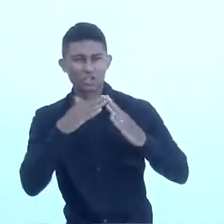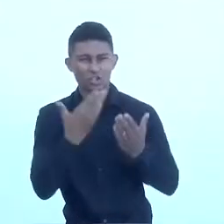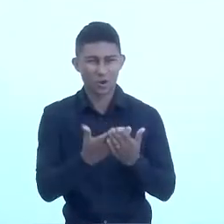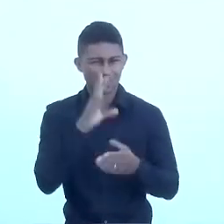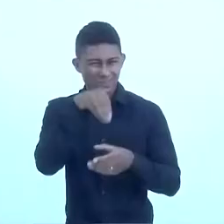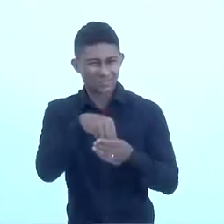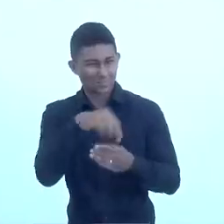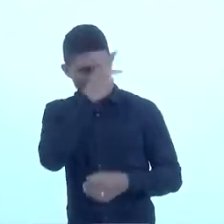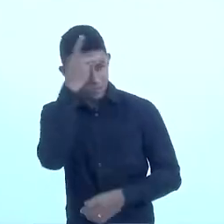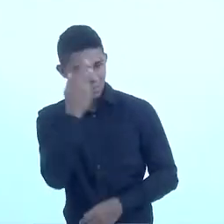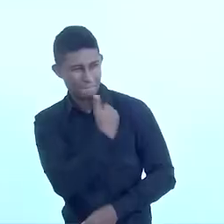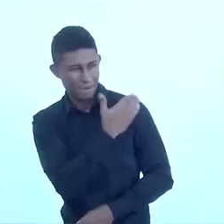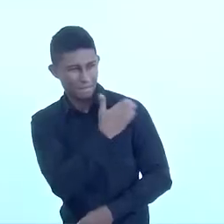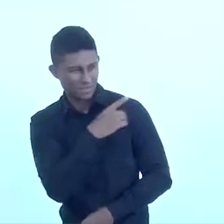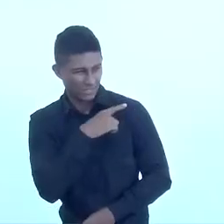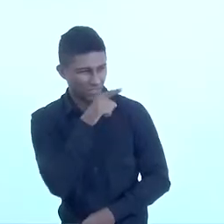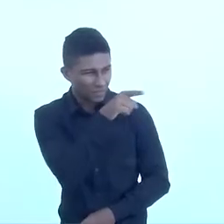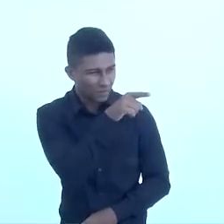Você passou por isso?